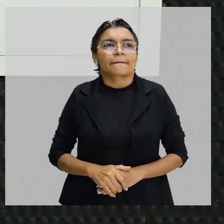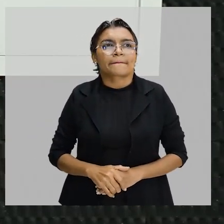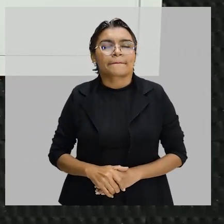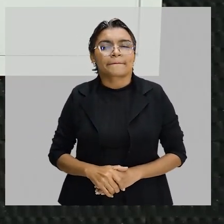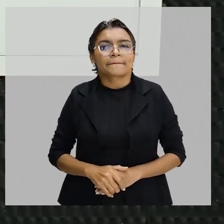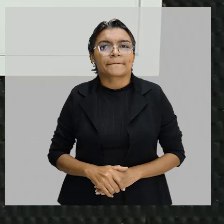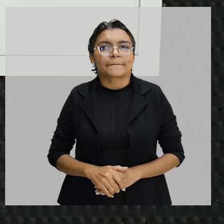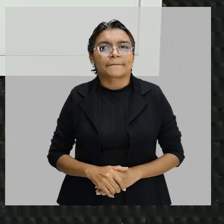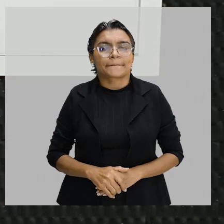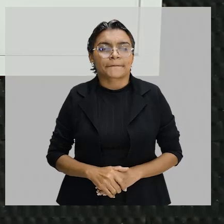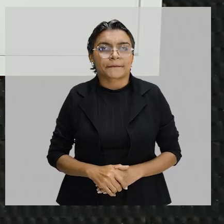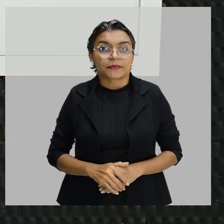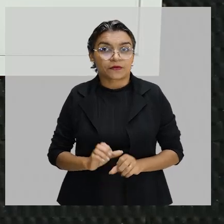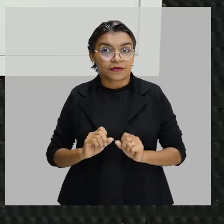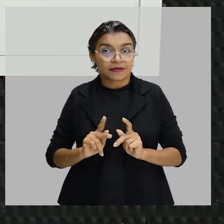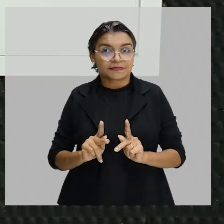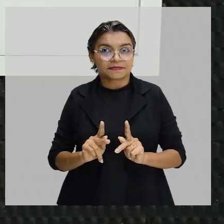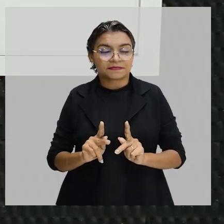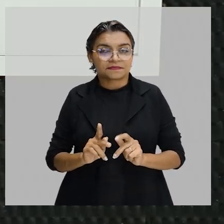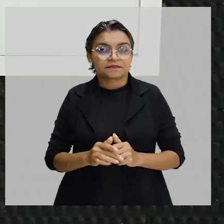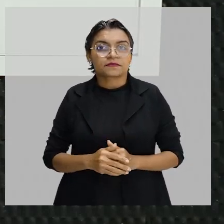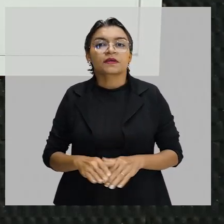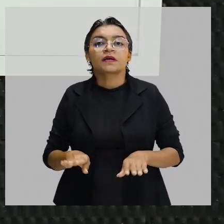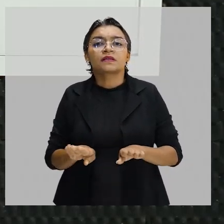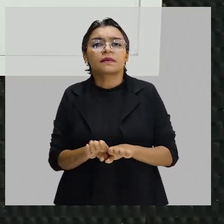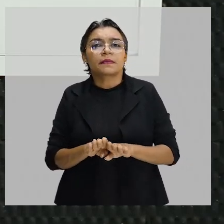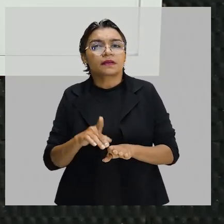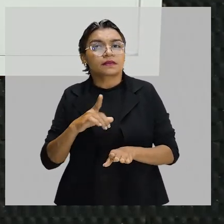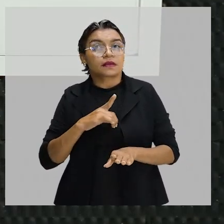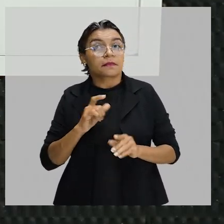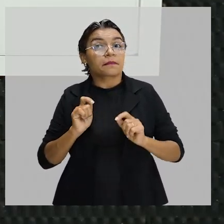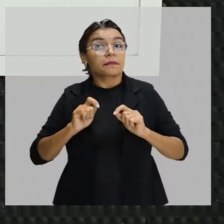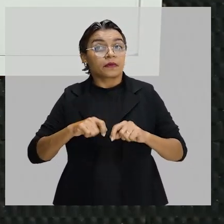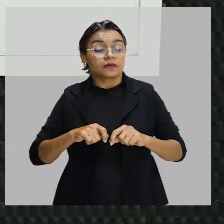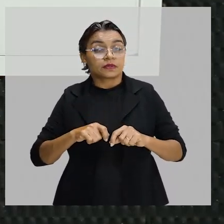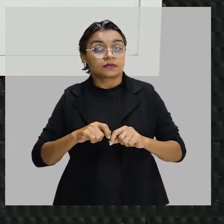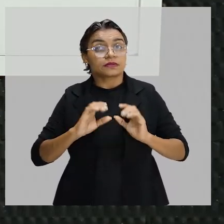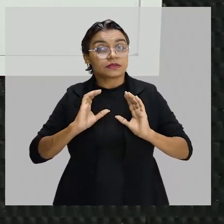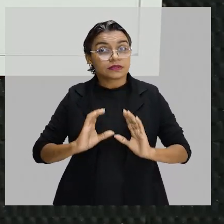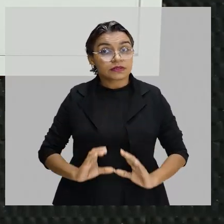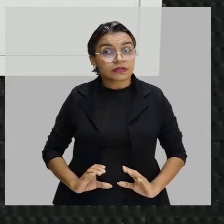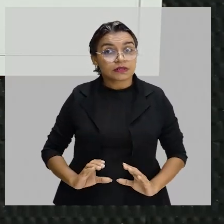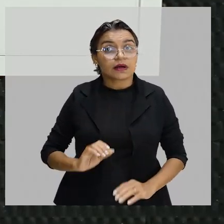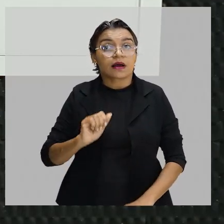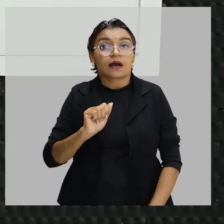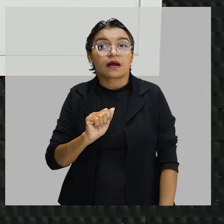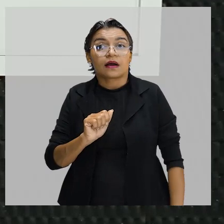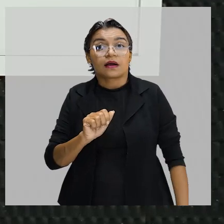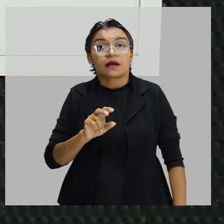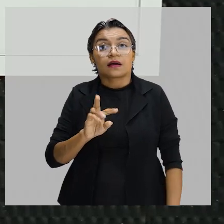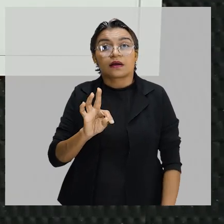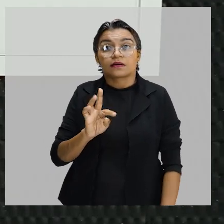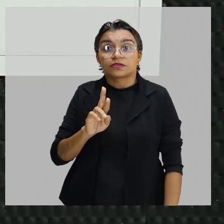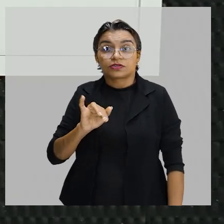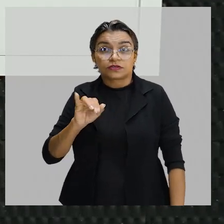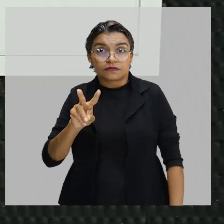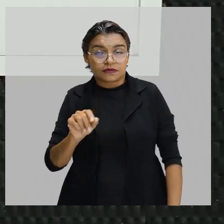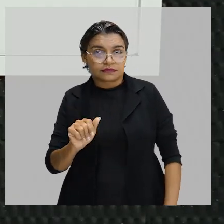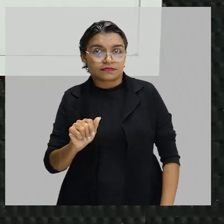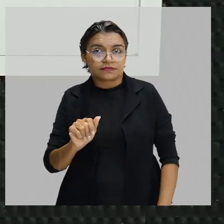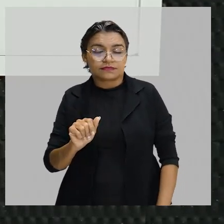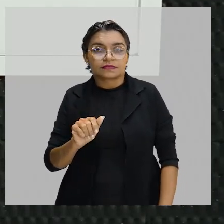parcial, ok? E nós podemos ter uma cidadania ativa, que é essa que muitos